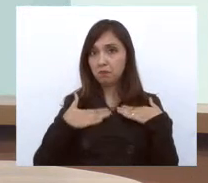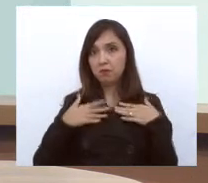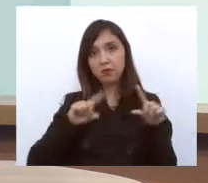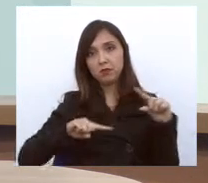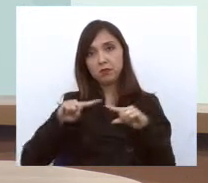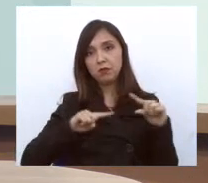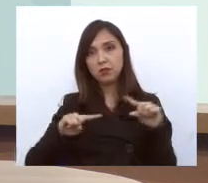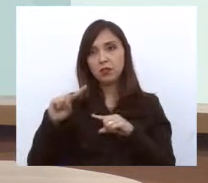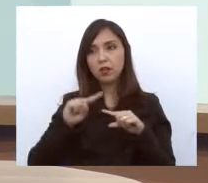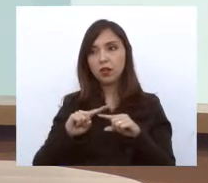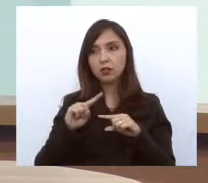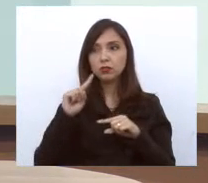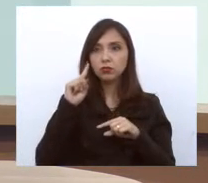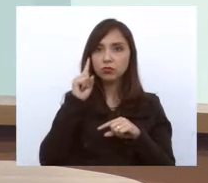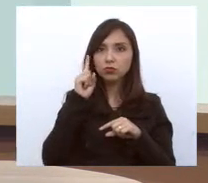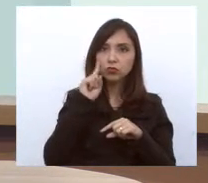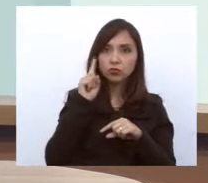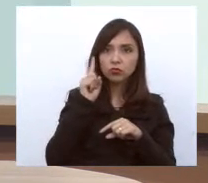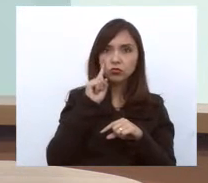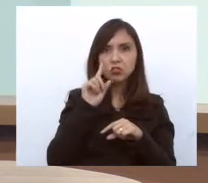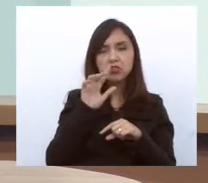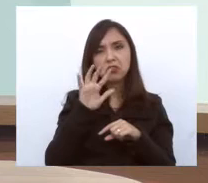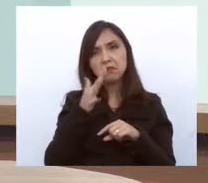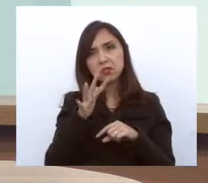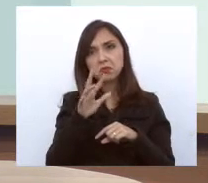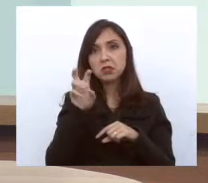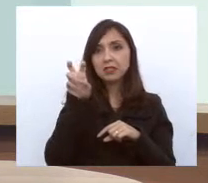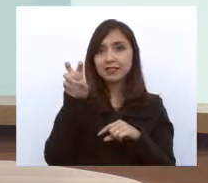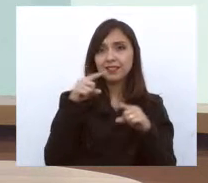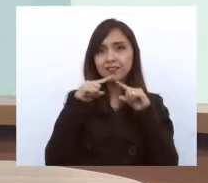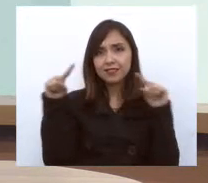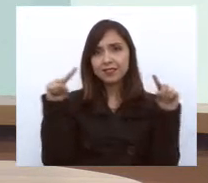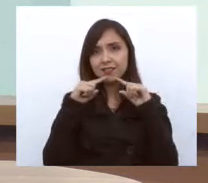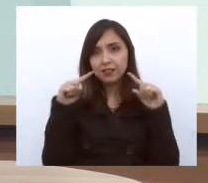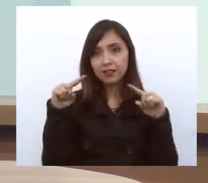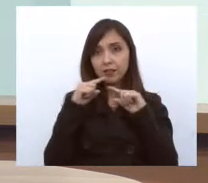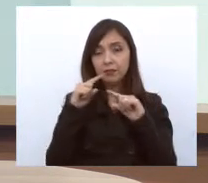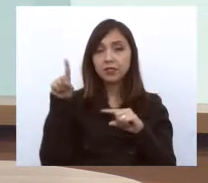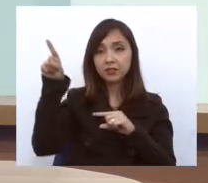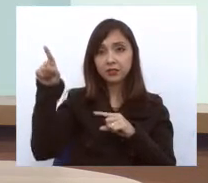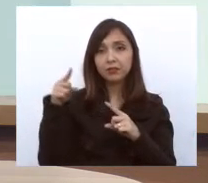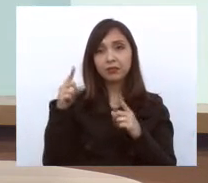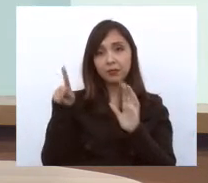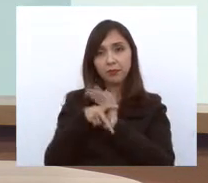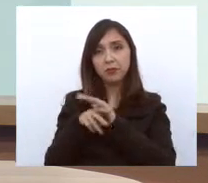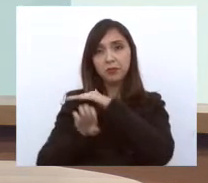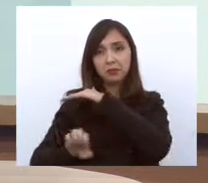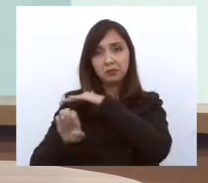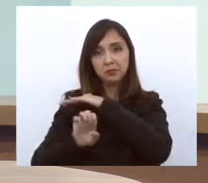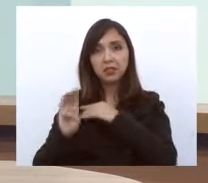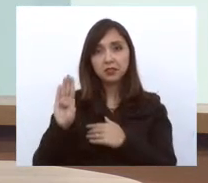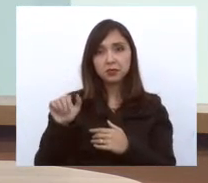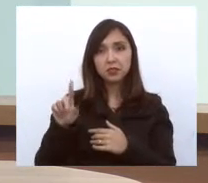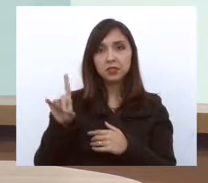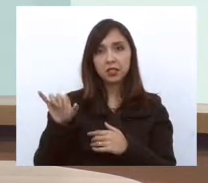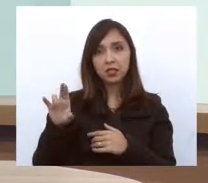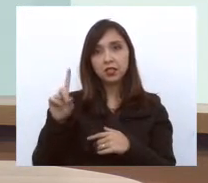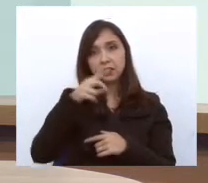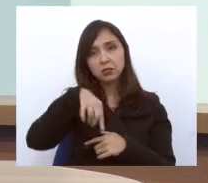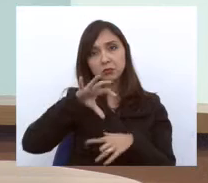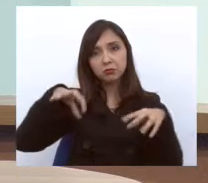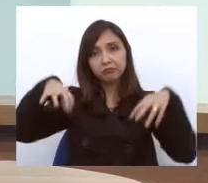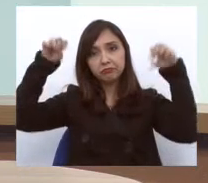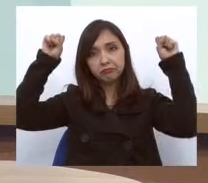eu recebo por dia, brincando, umas 5 reclamações da Bandeirante Energia no que se refere às lâmpadas apagadas na